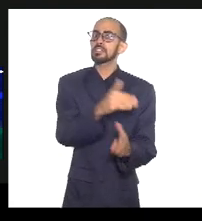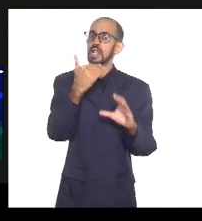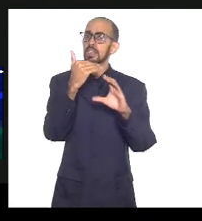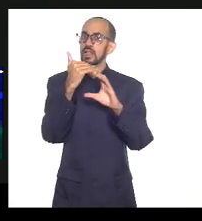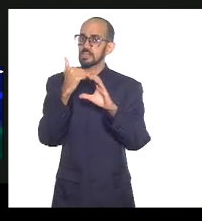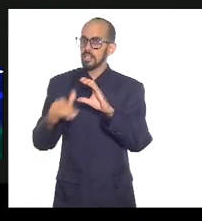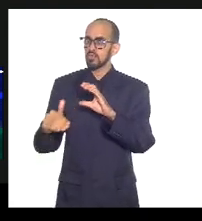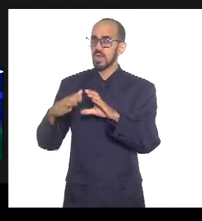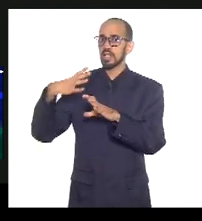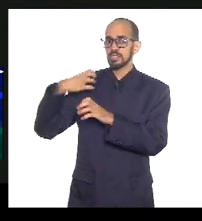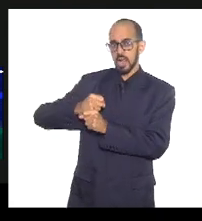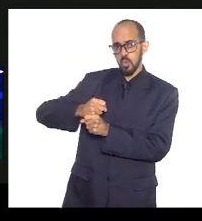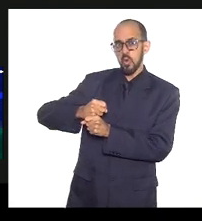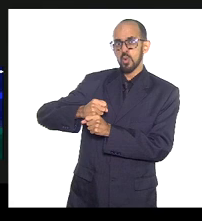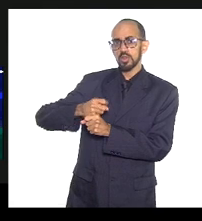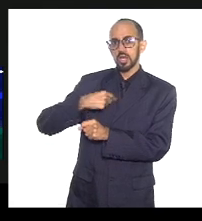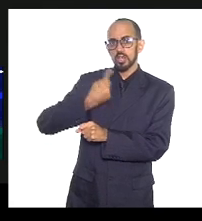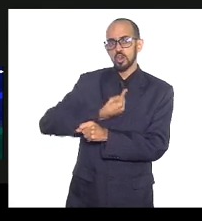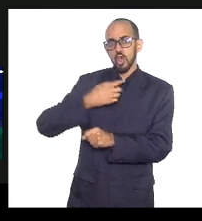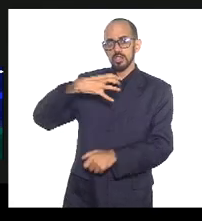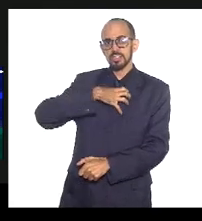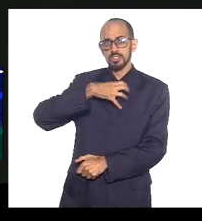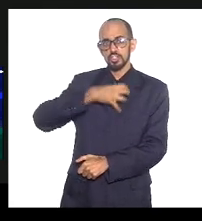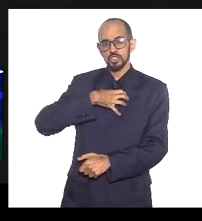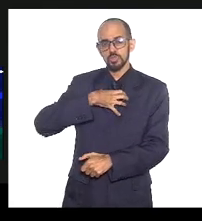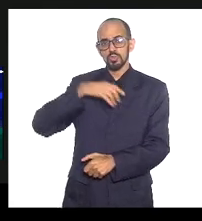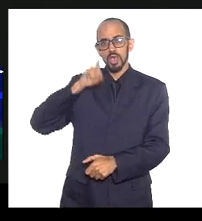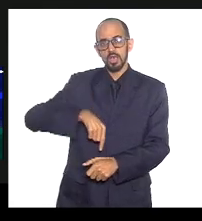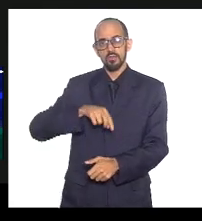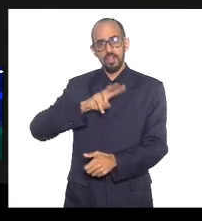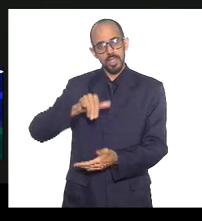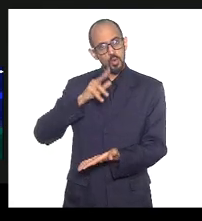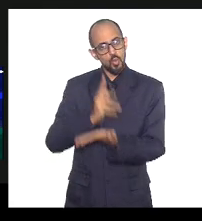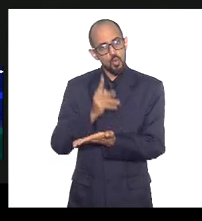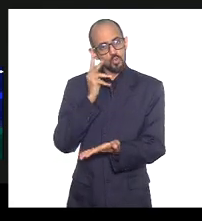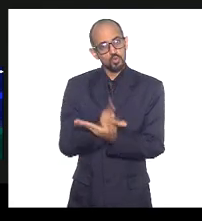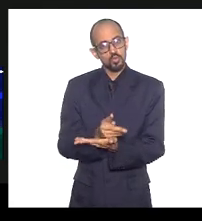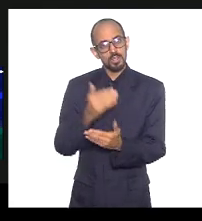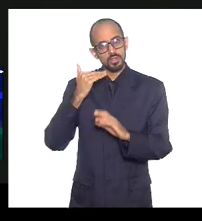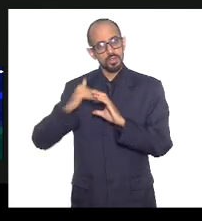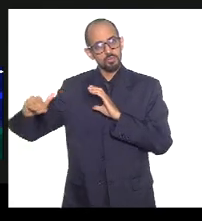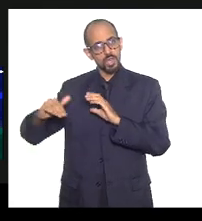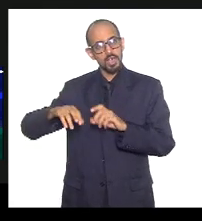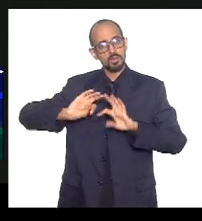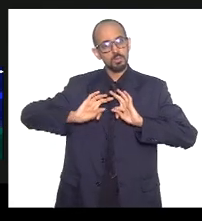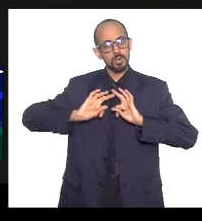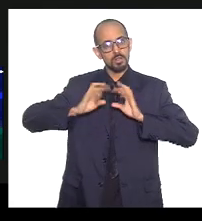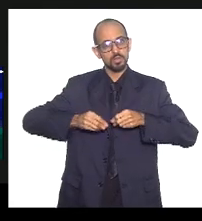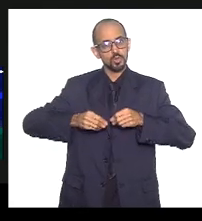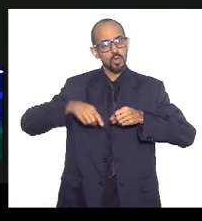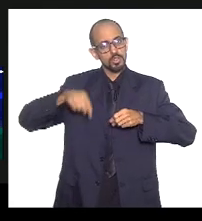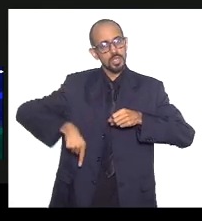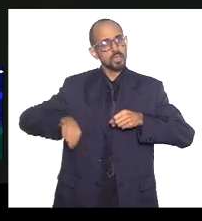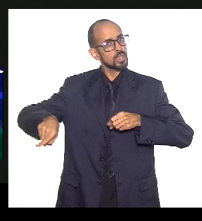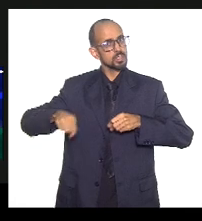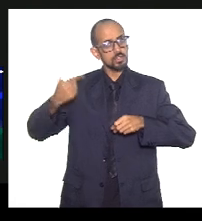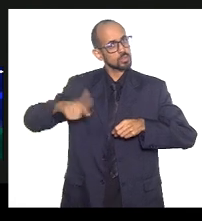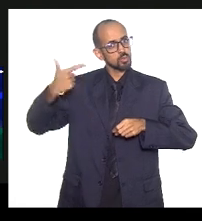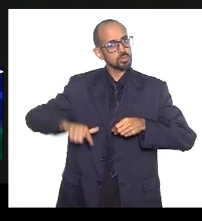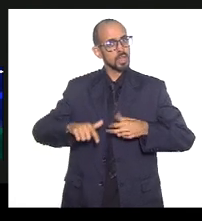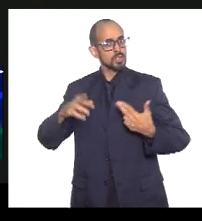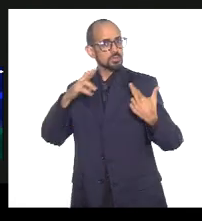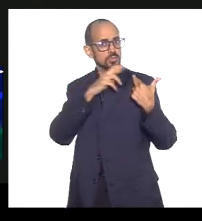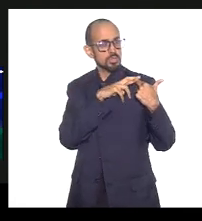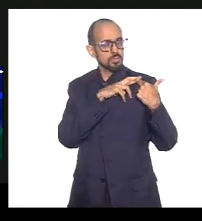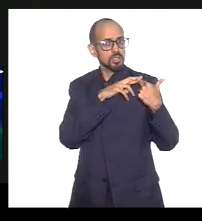e o que a gente sente é que vai continuar a ser enviada exatamente por daqueles que não tem a menor responsabilidade